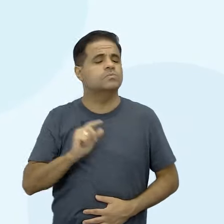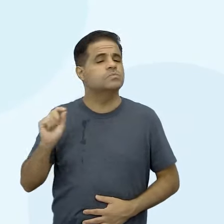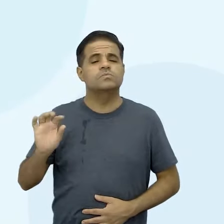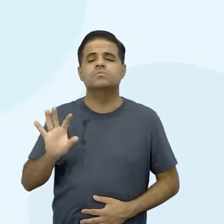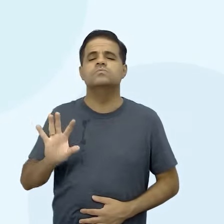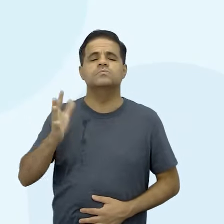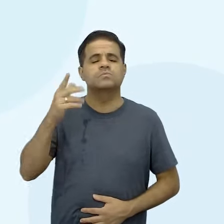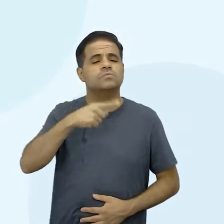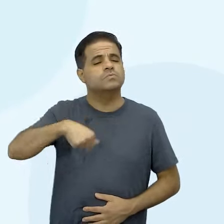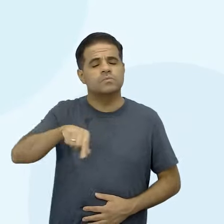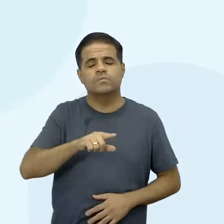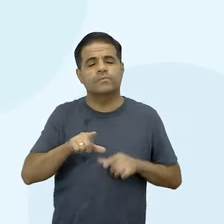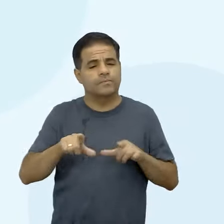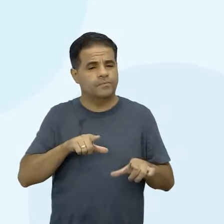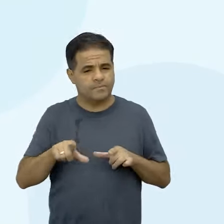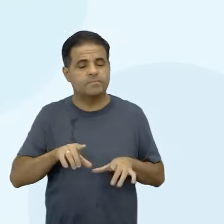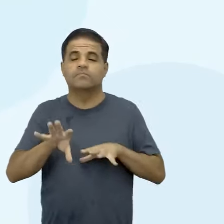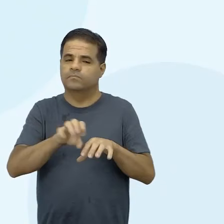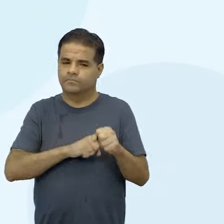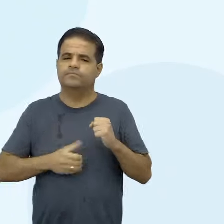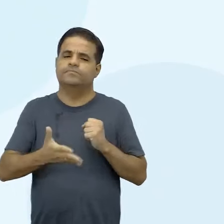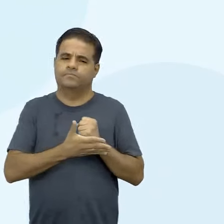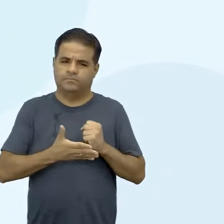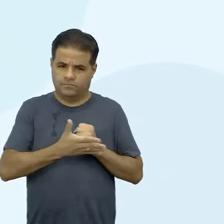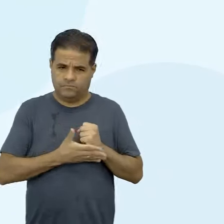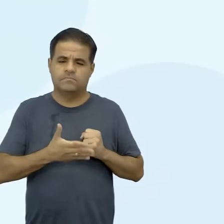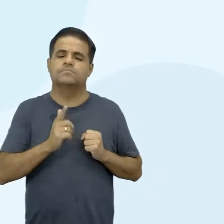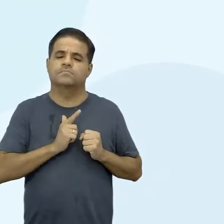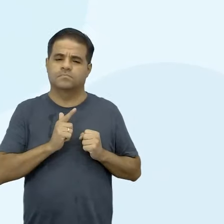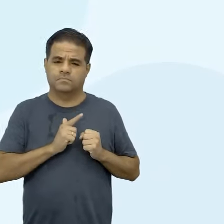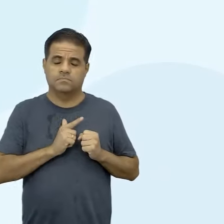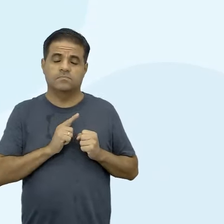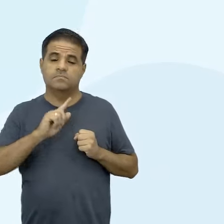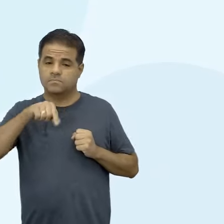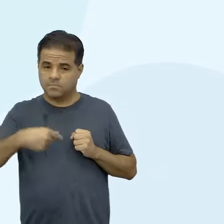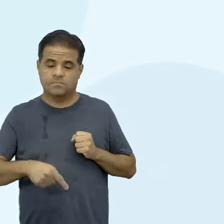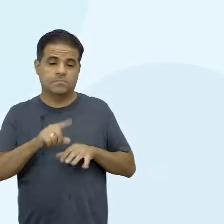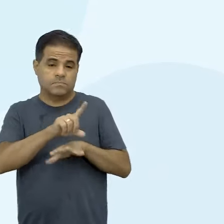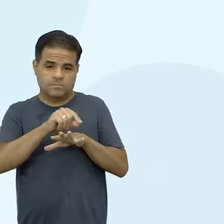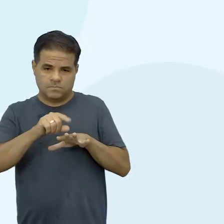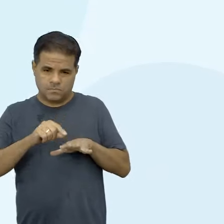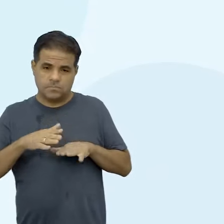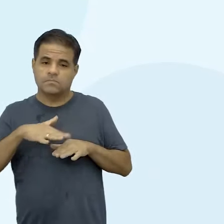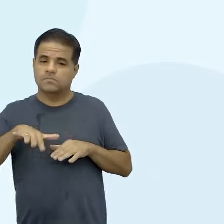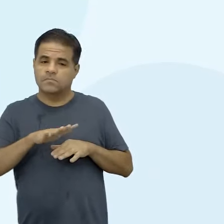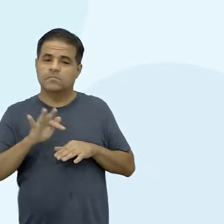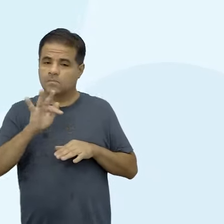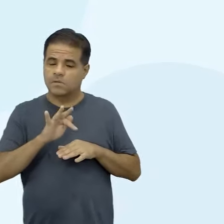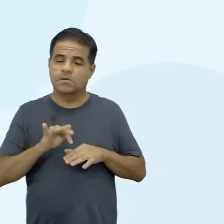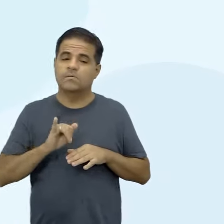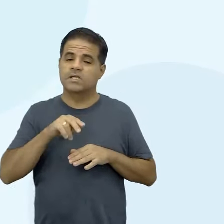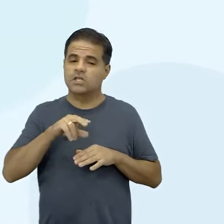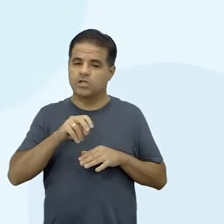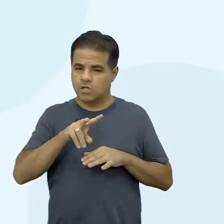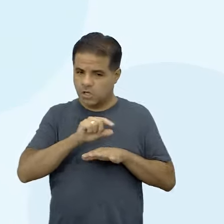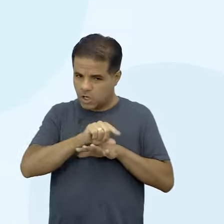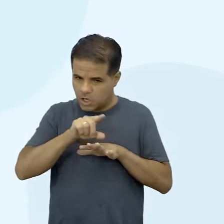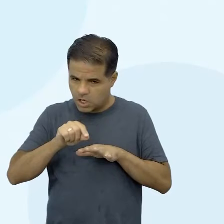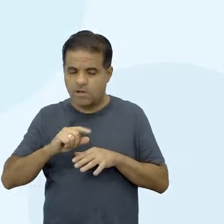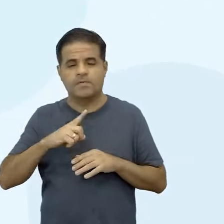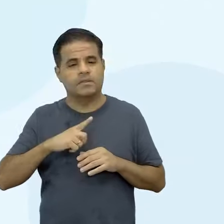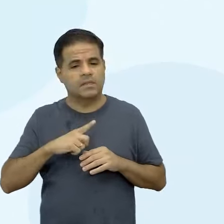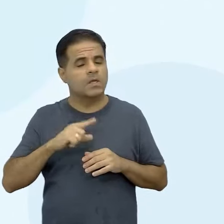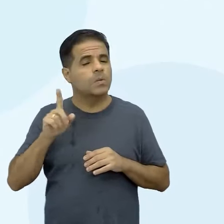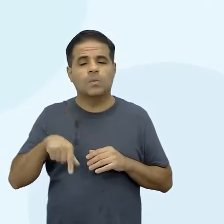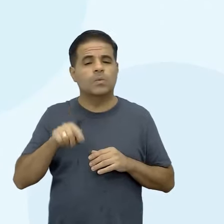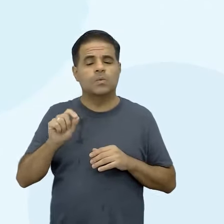a gente trabalha ainda com a formação geral básica, mas nos itinerários formativos, além do Inova, a